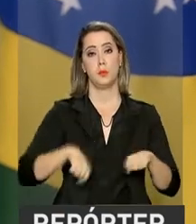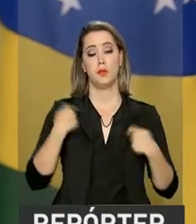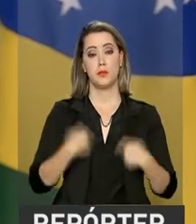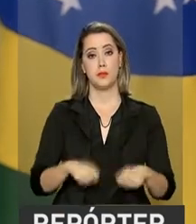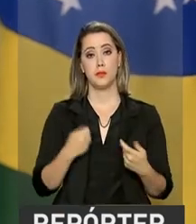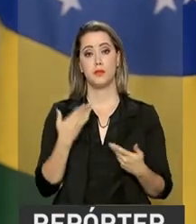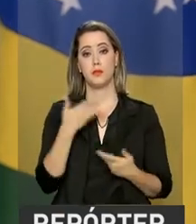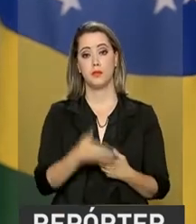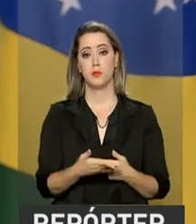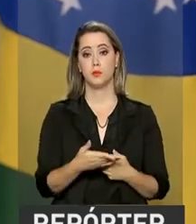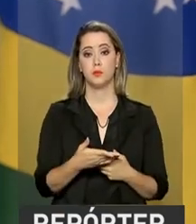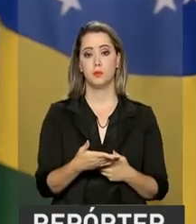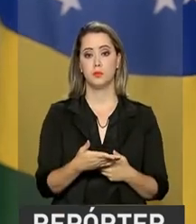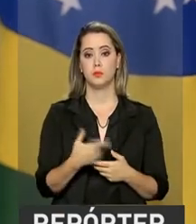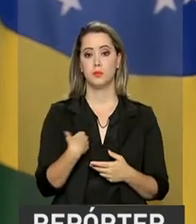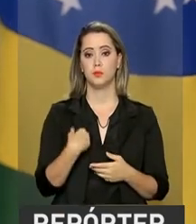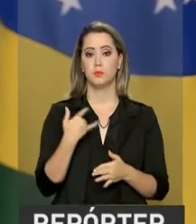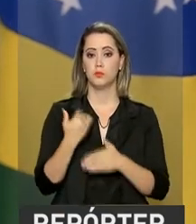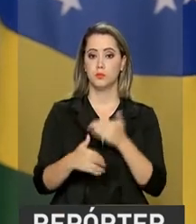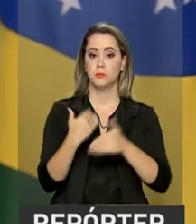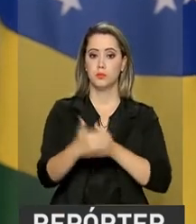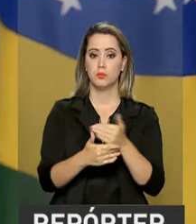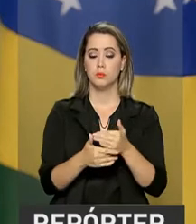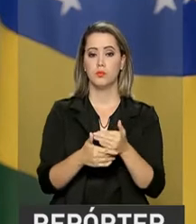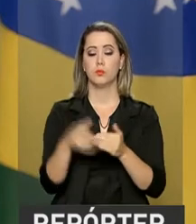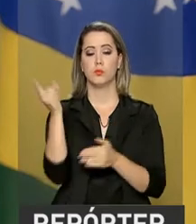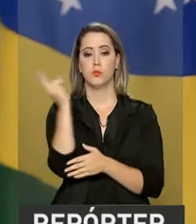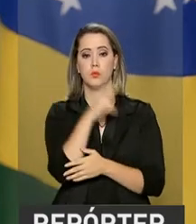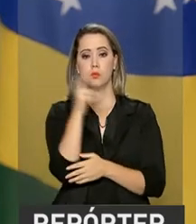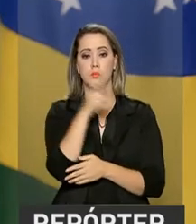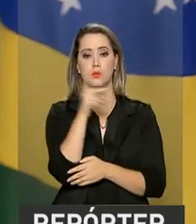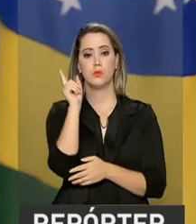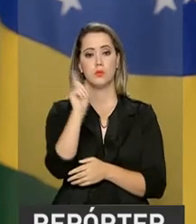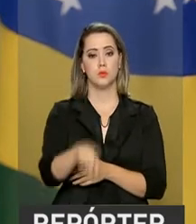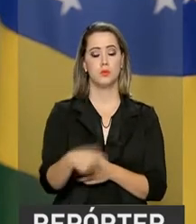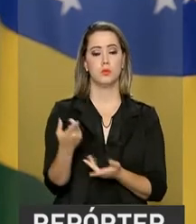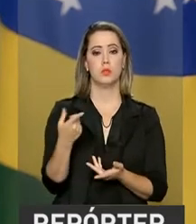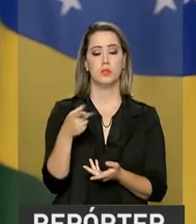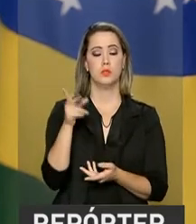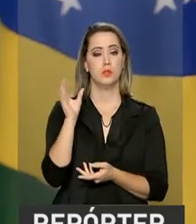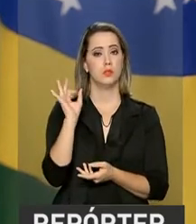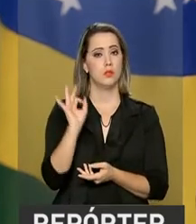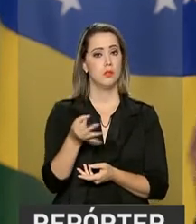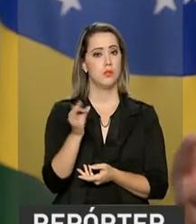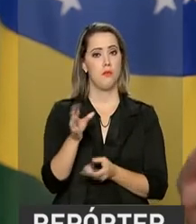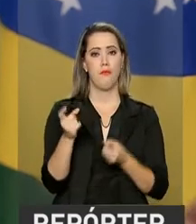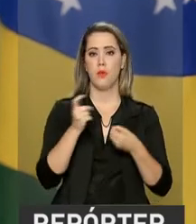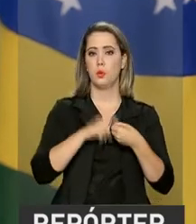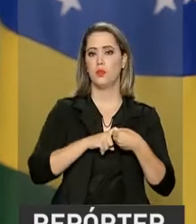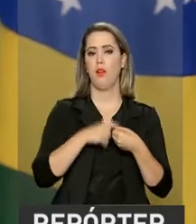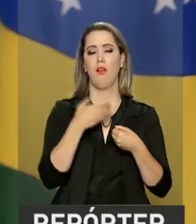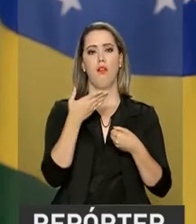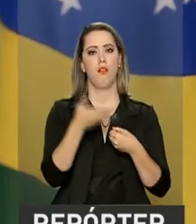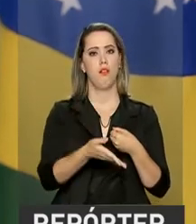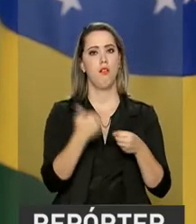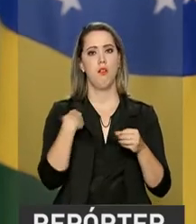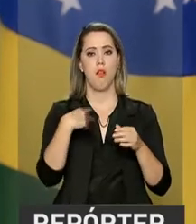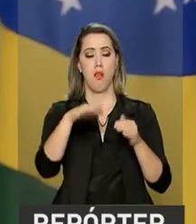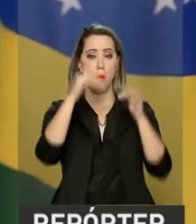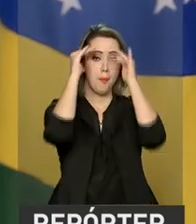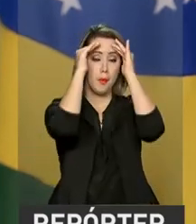muito da celeridade com muita rapidez é exatamente recuperar a